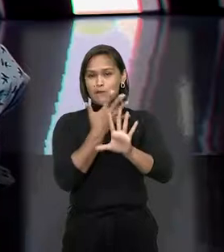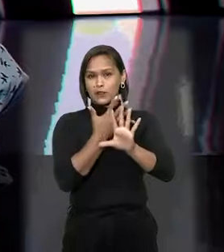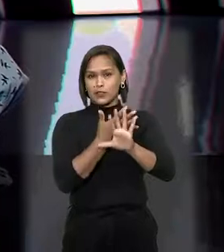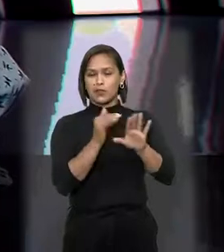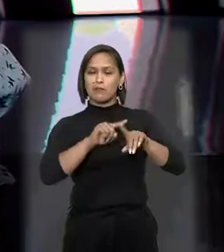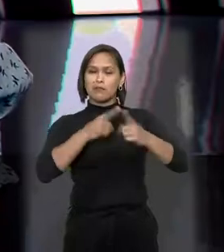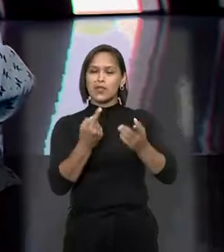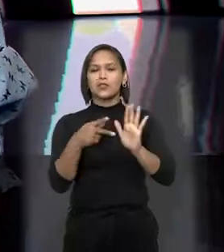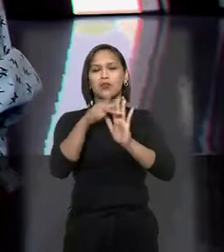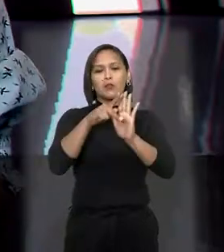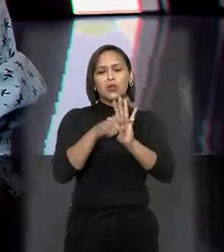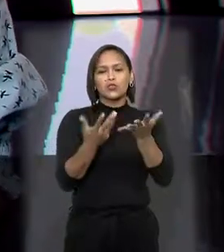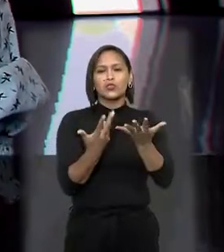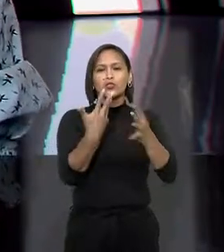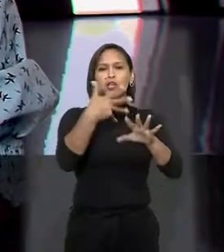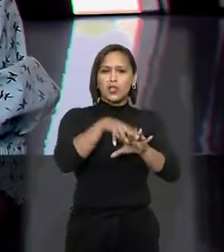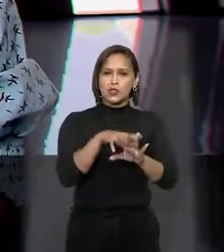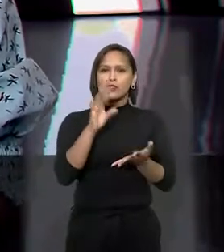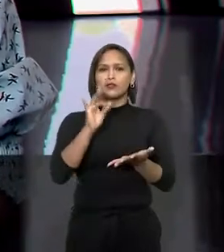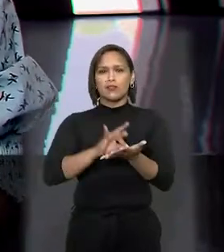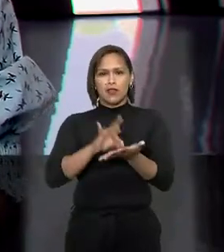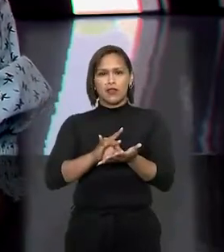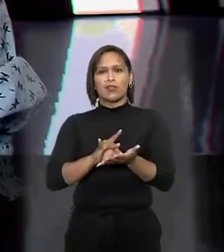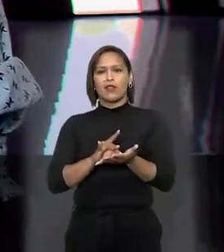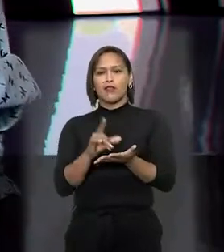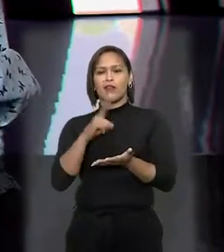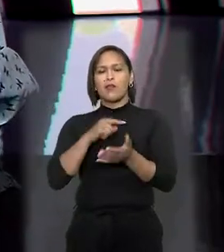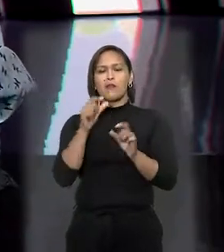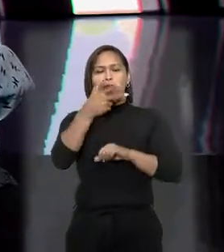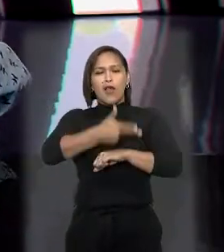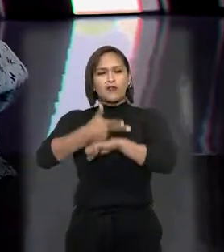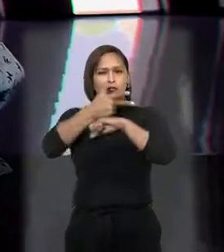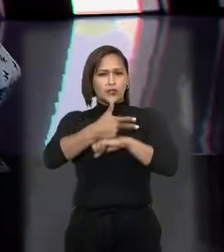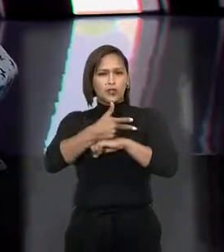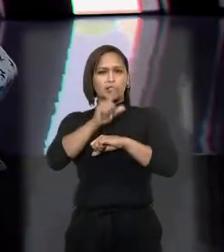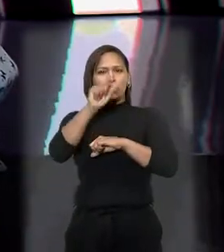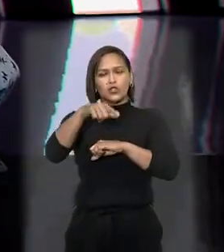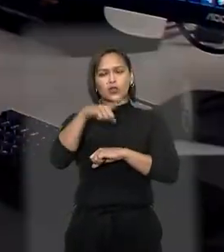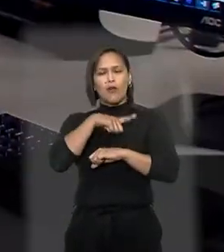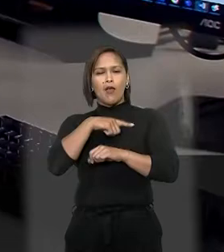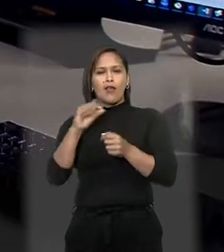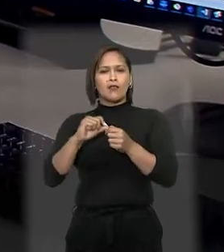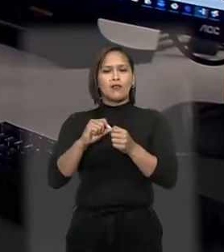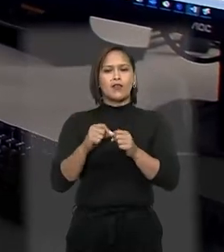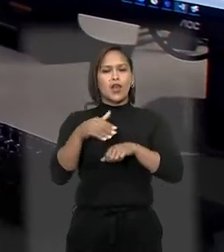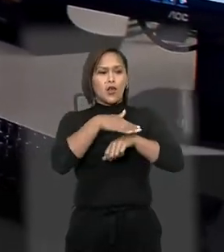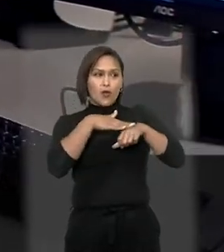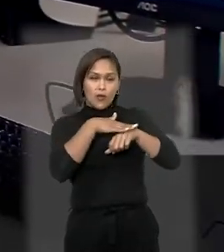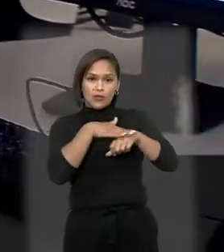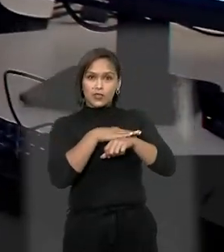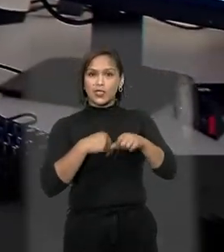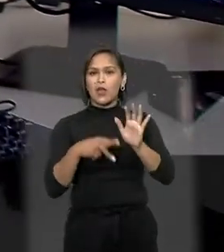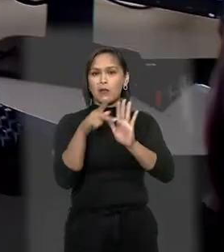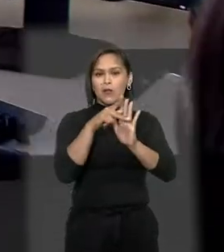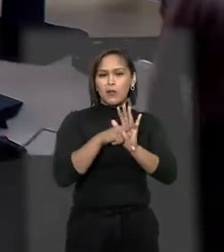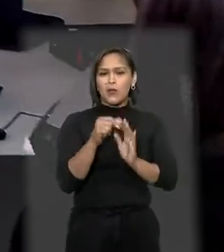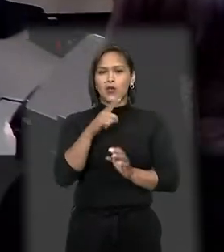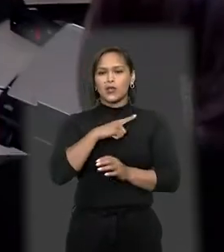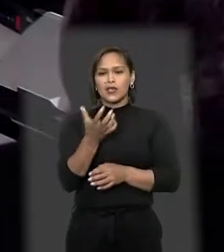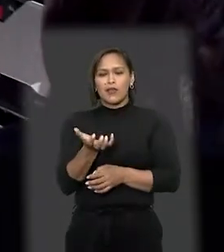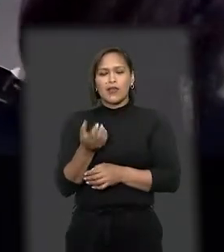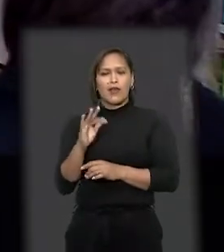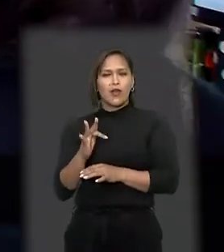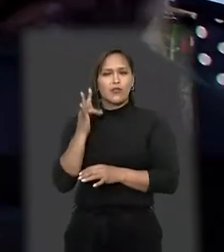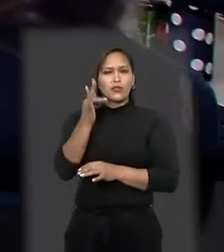tornar virtuais, mas são projetos de integração, de fato, onde a gente passa vídeo para eles, onde a gente faz eles conversarem sobre os